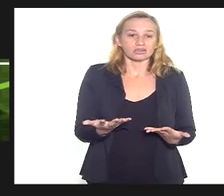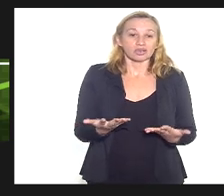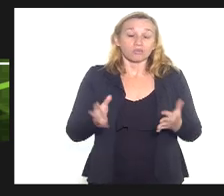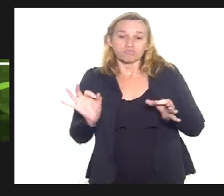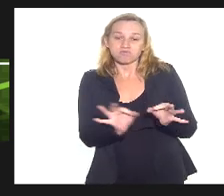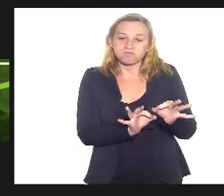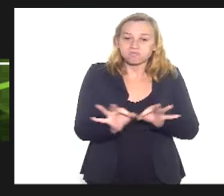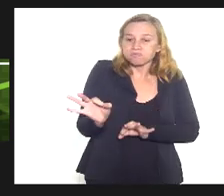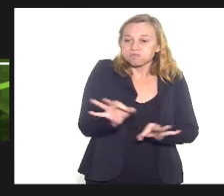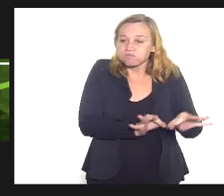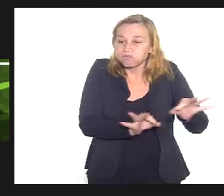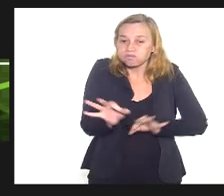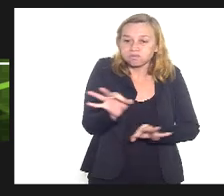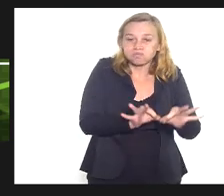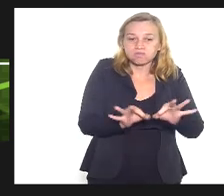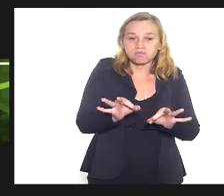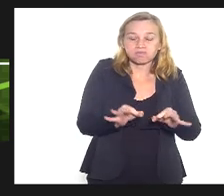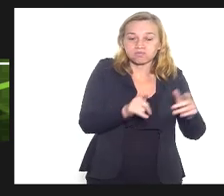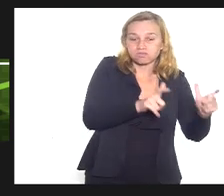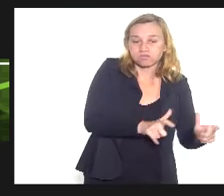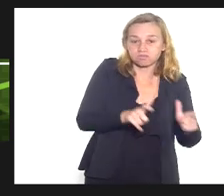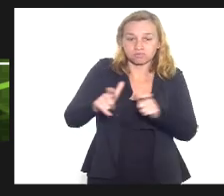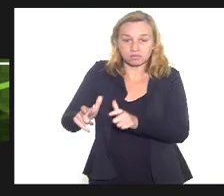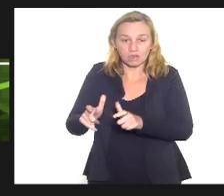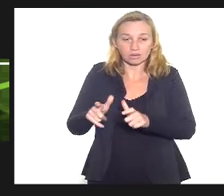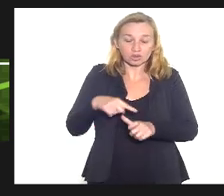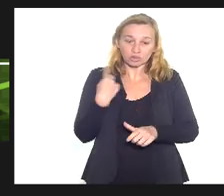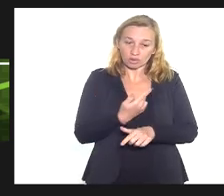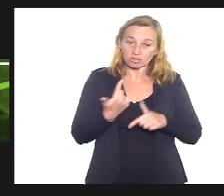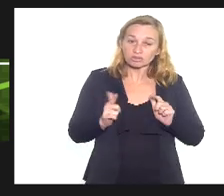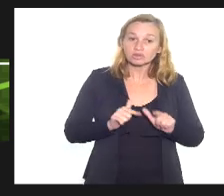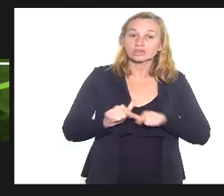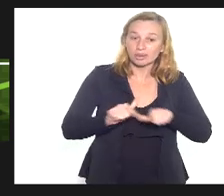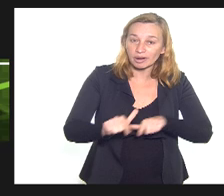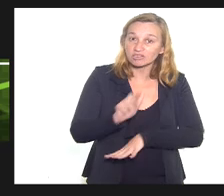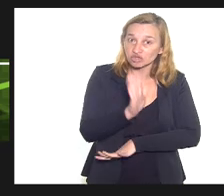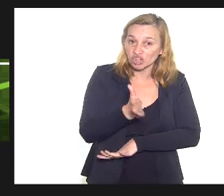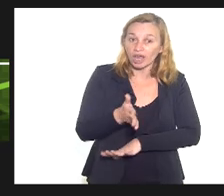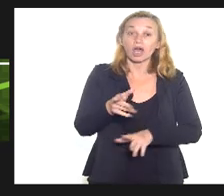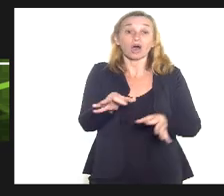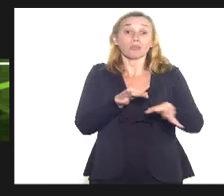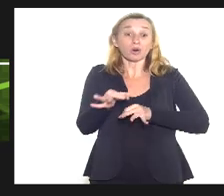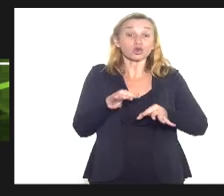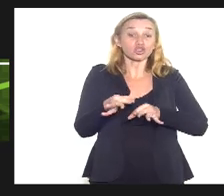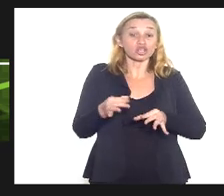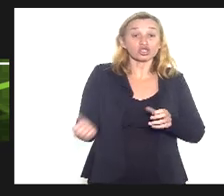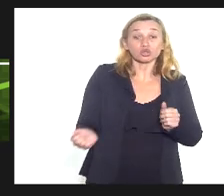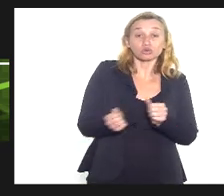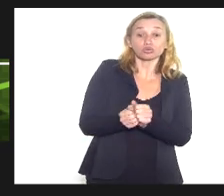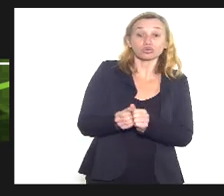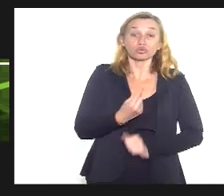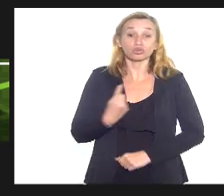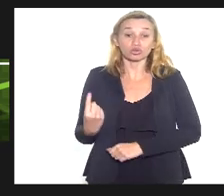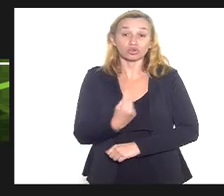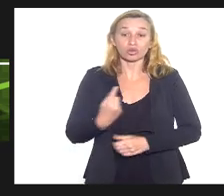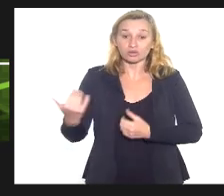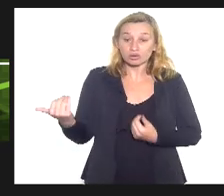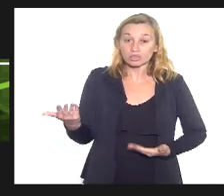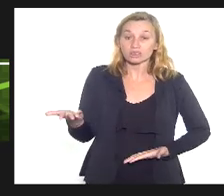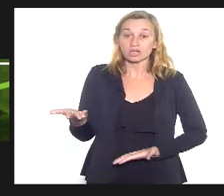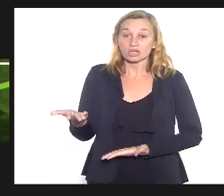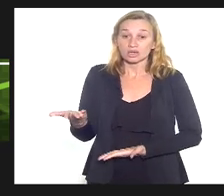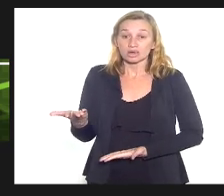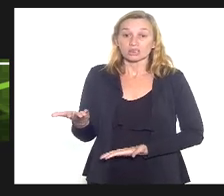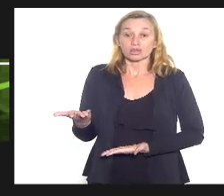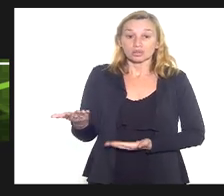projetos nas regiões onde nós atuamos, projetos esses ao lado dos nossos parceiros,